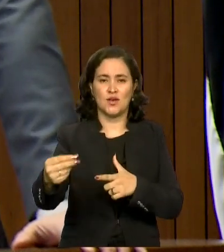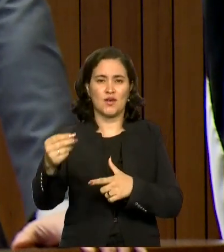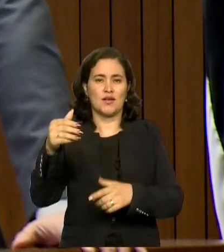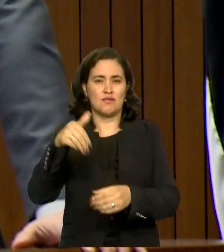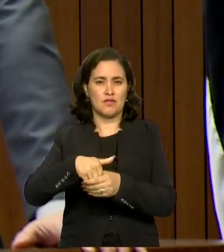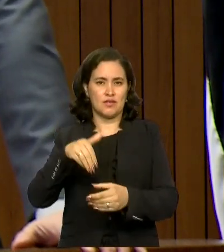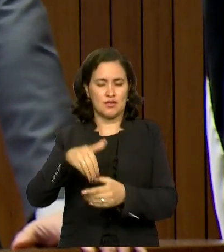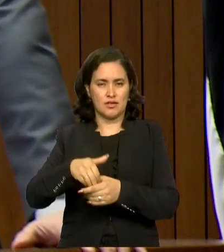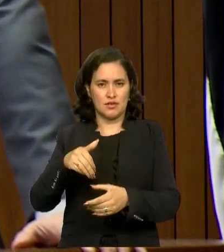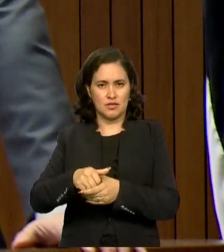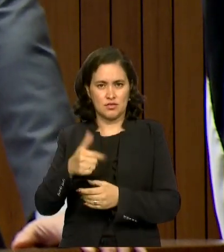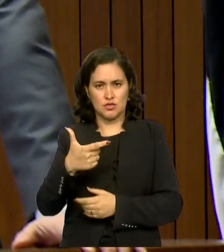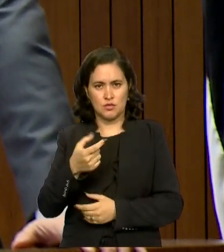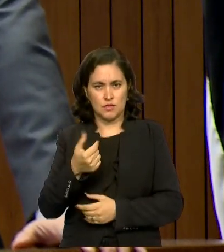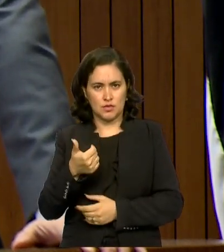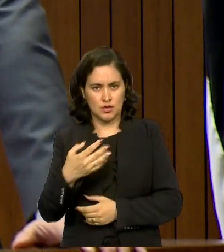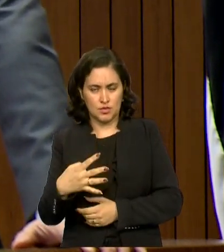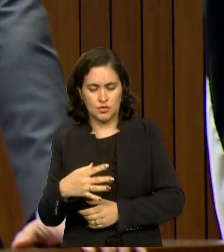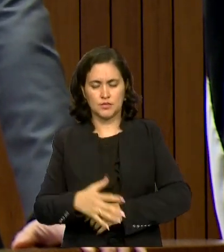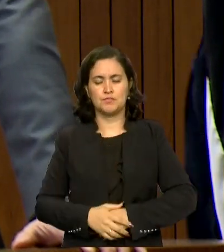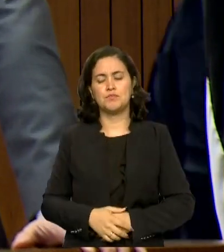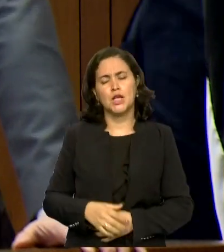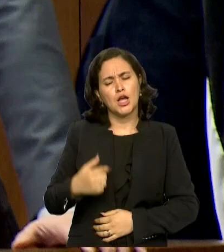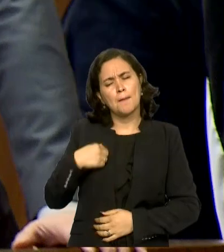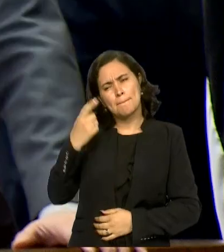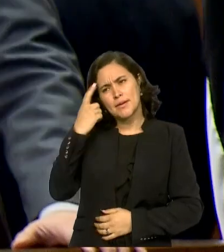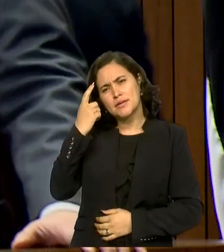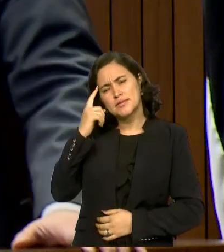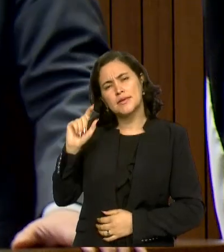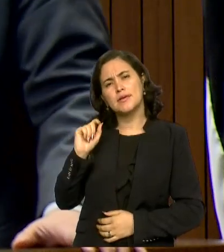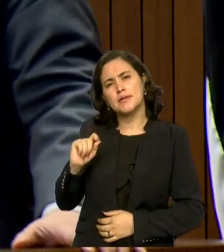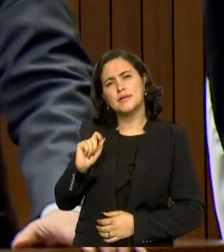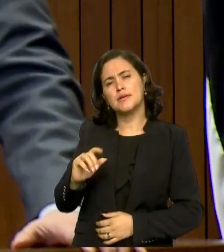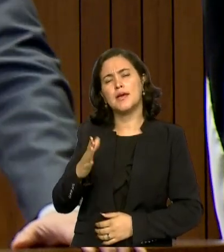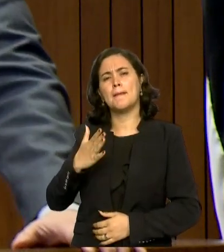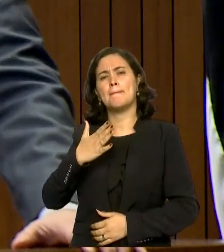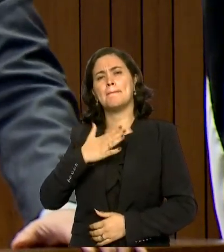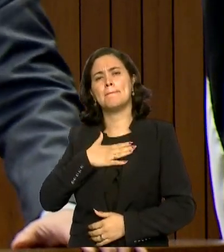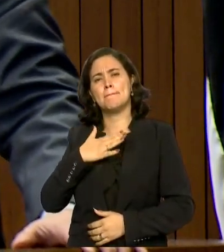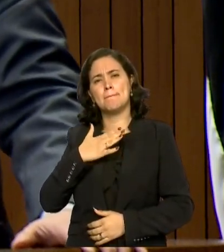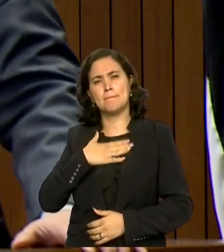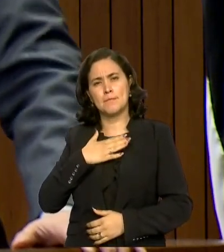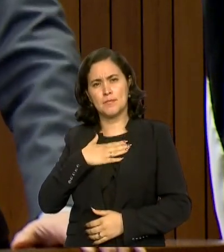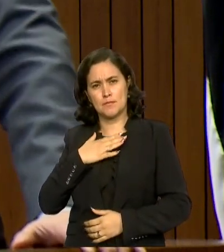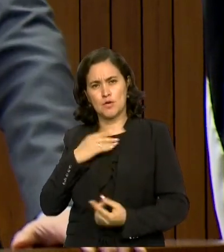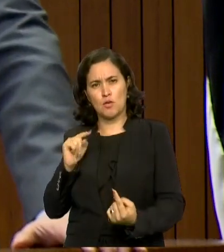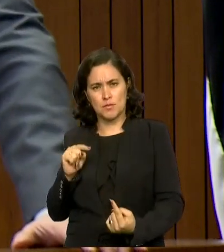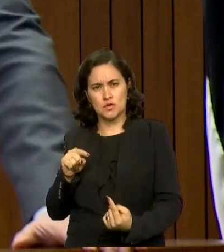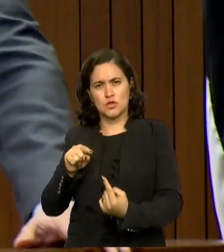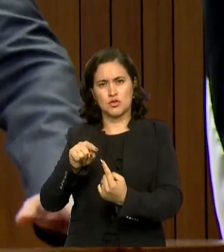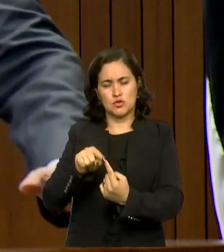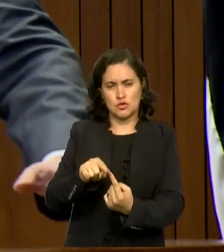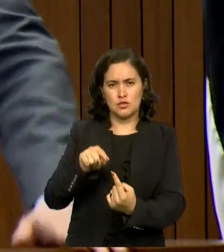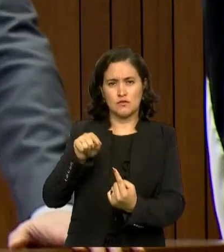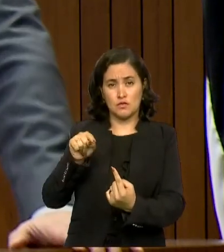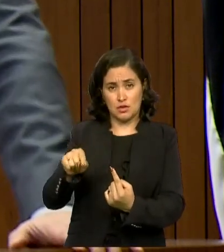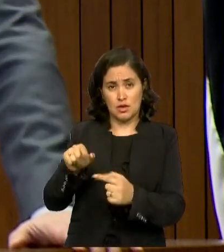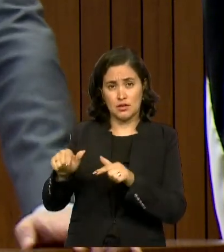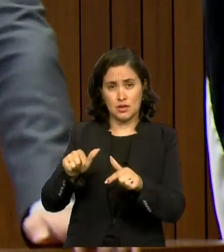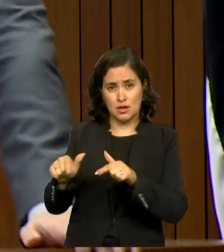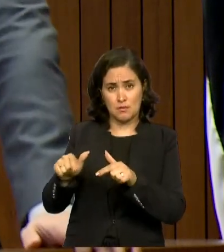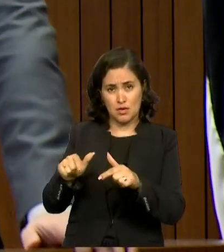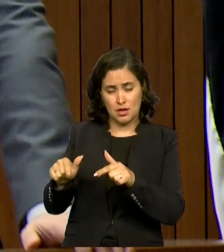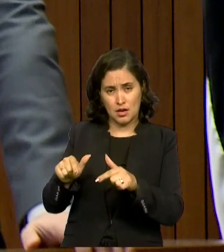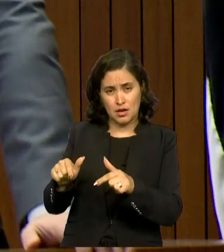em 2014, que minha função, minha missão, com a dedicação também da causa pública, apesar de estar na advocacia privada naquele momento, estava